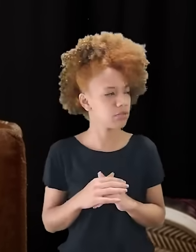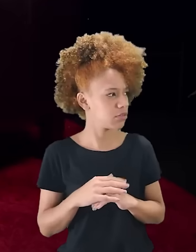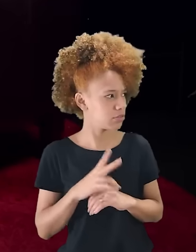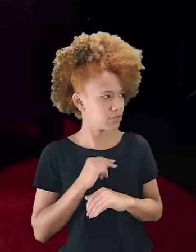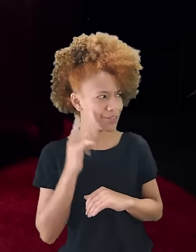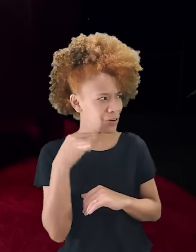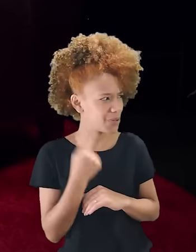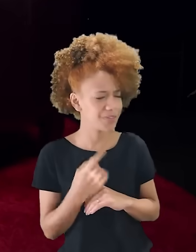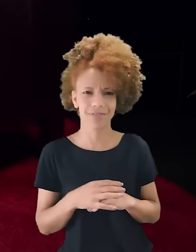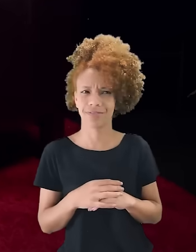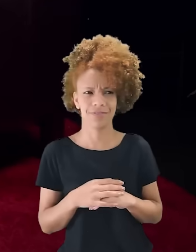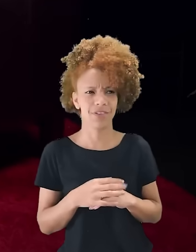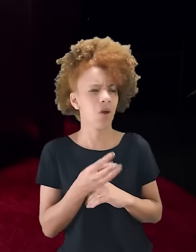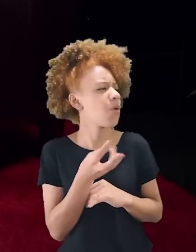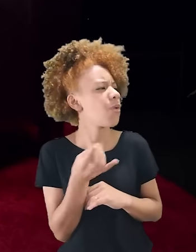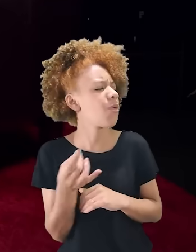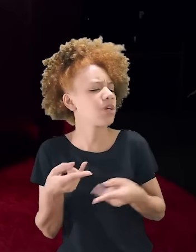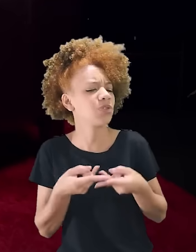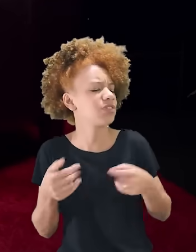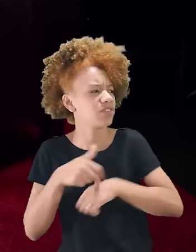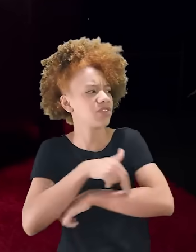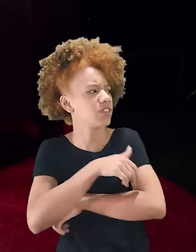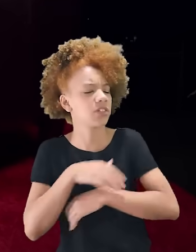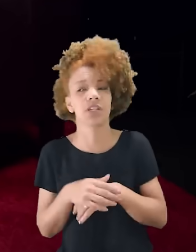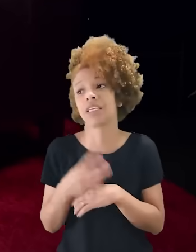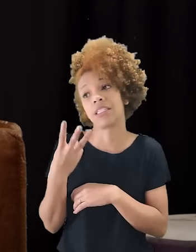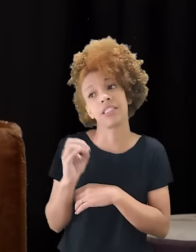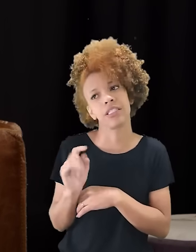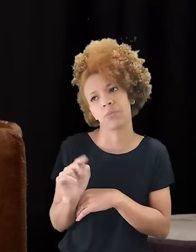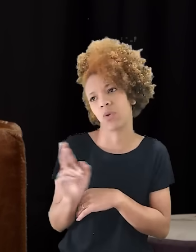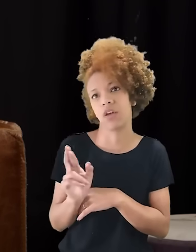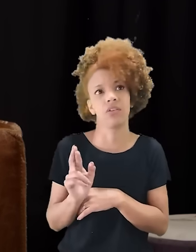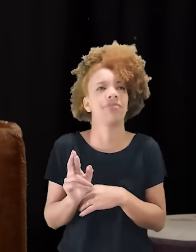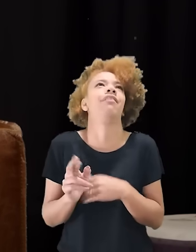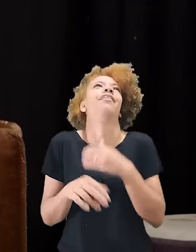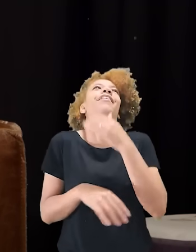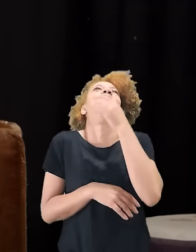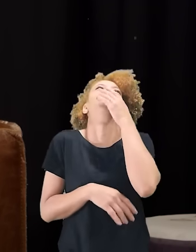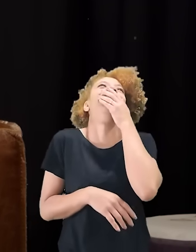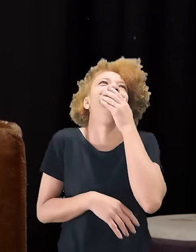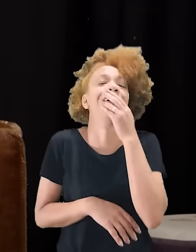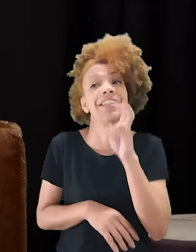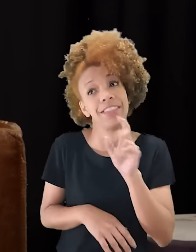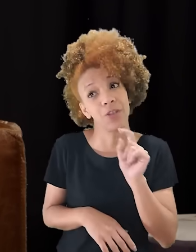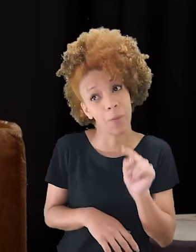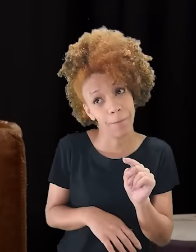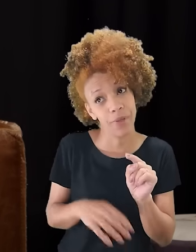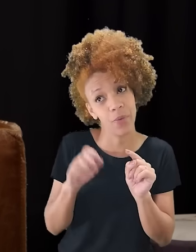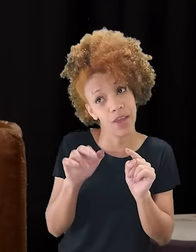cara isso é muito louco velho quanto que seria um ingresso para um desfile desse R 30.000 custa